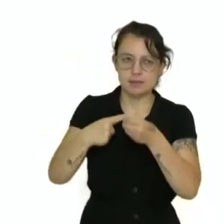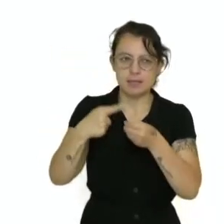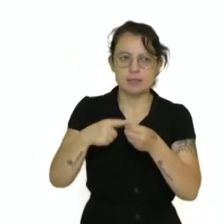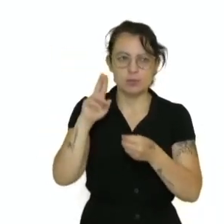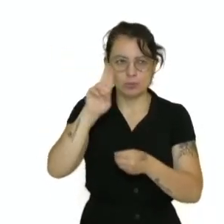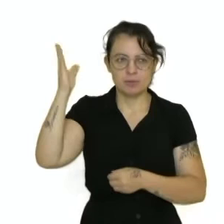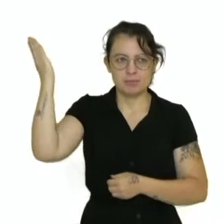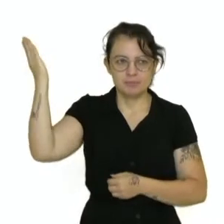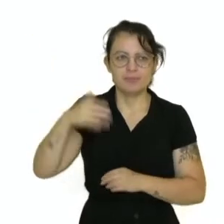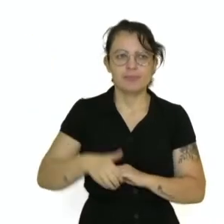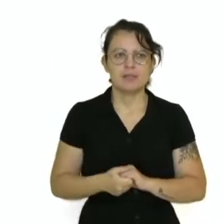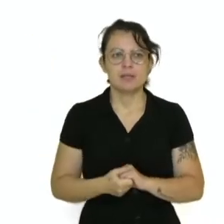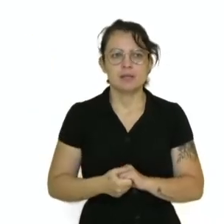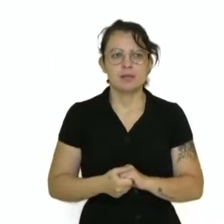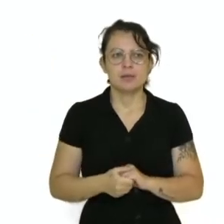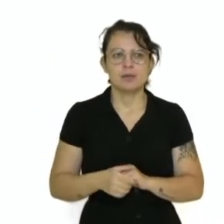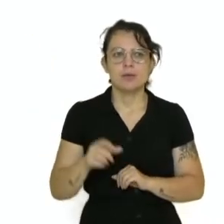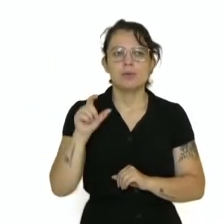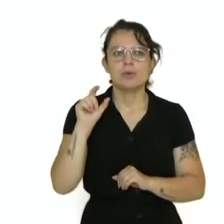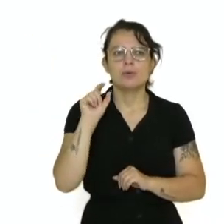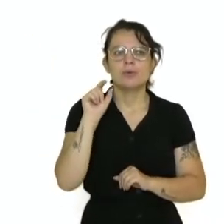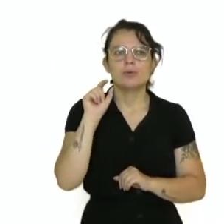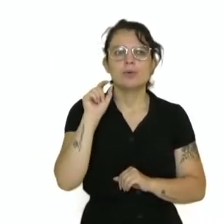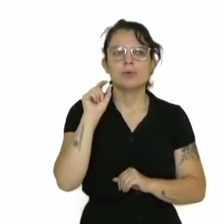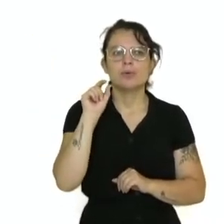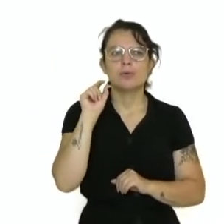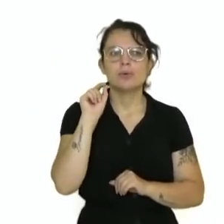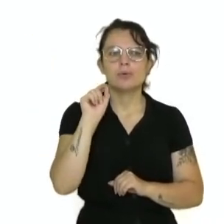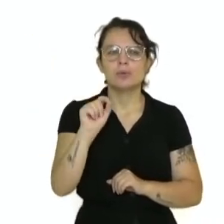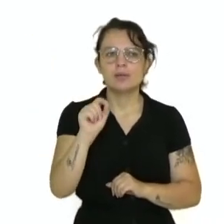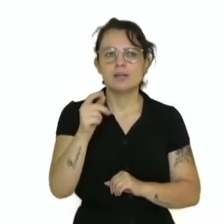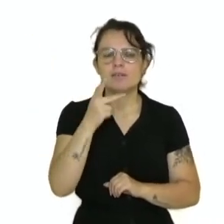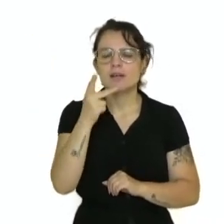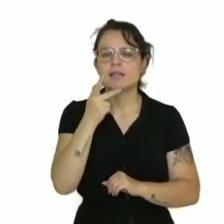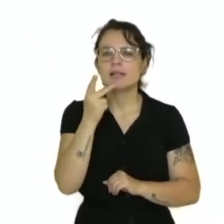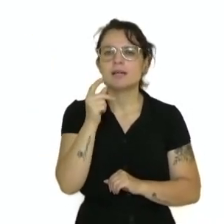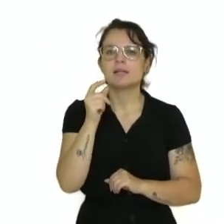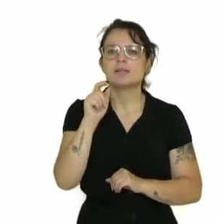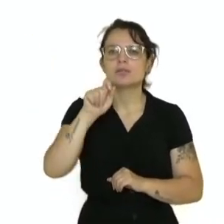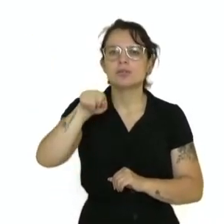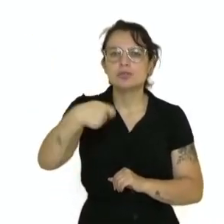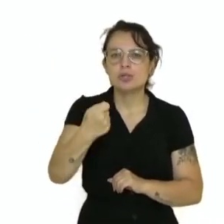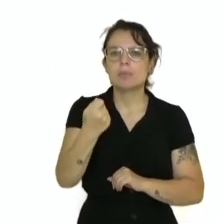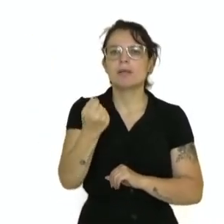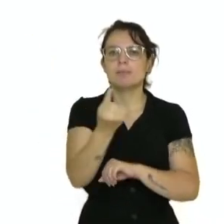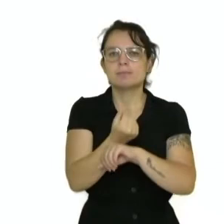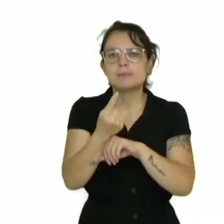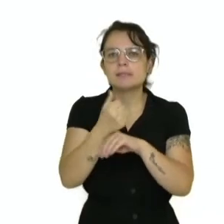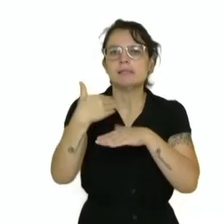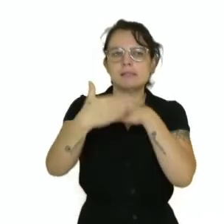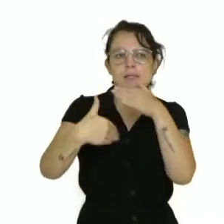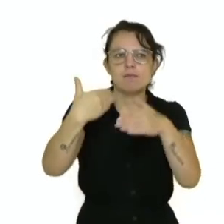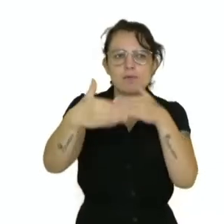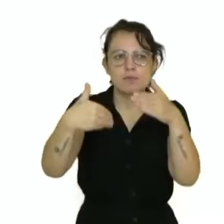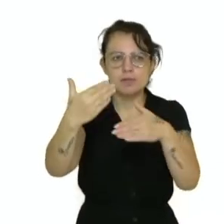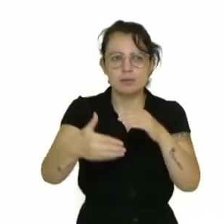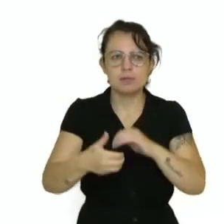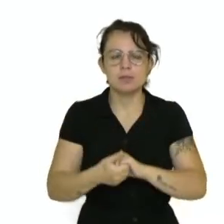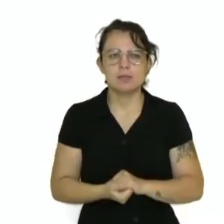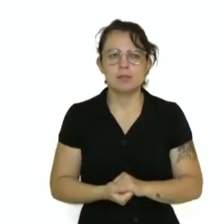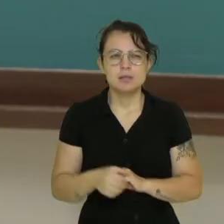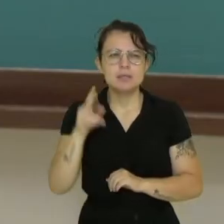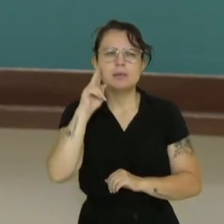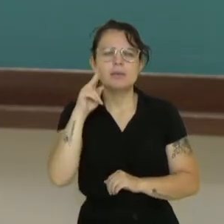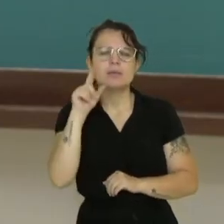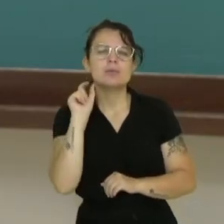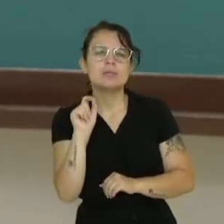os pilares dos atuais sistemas monetários e financeiros internacionais começam a ser desenvolvidos, né?